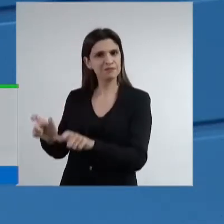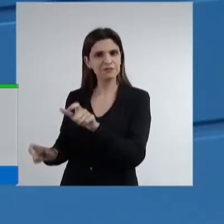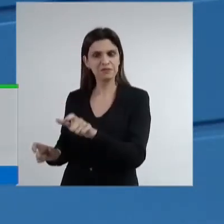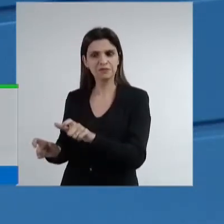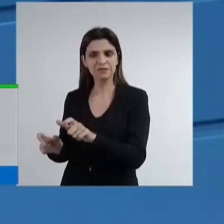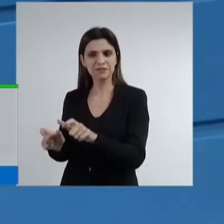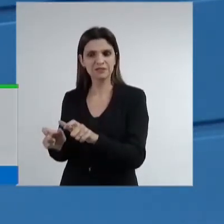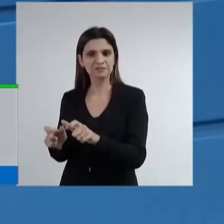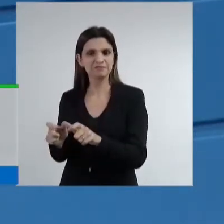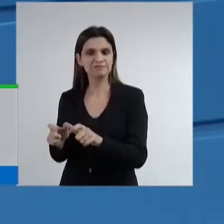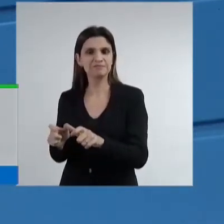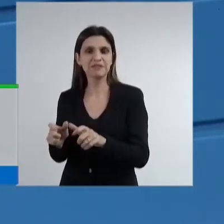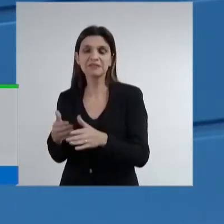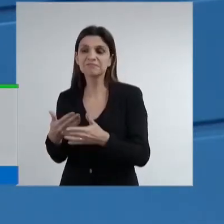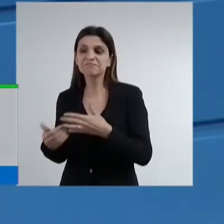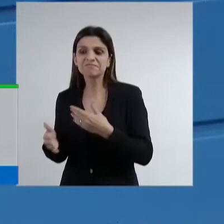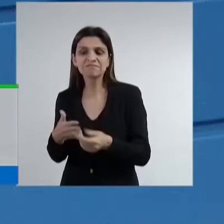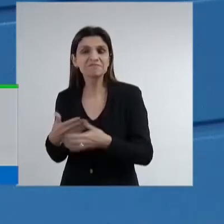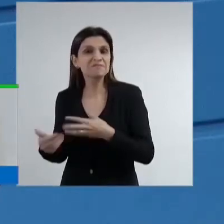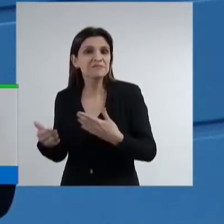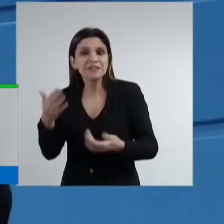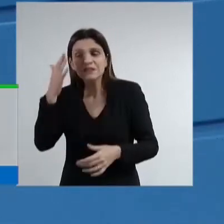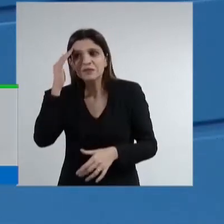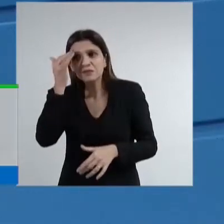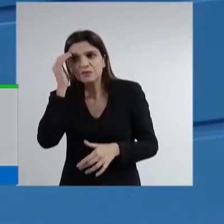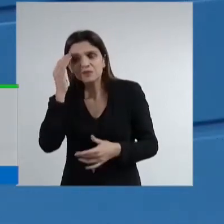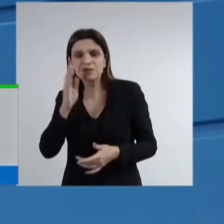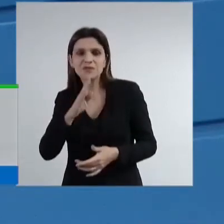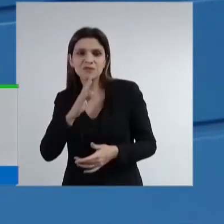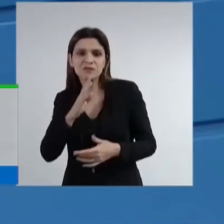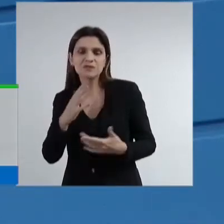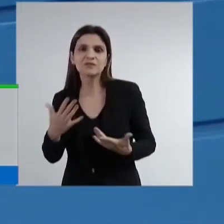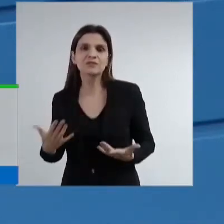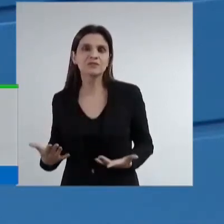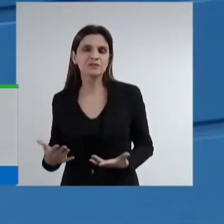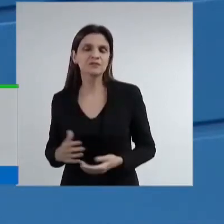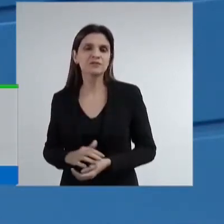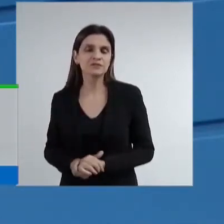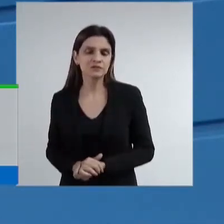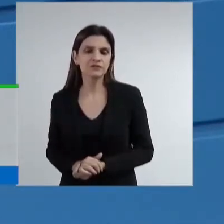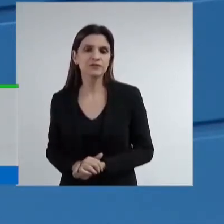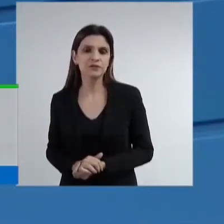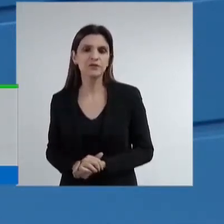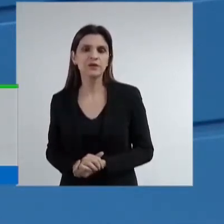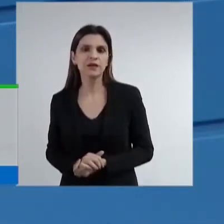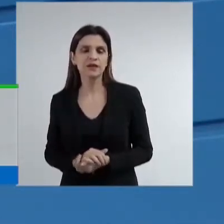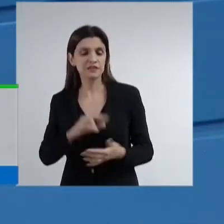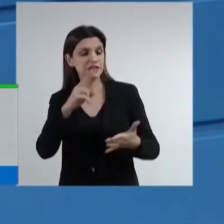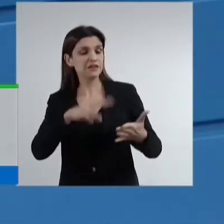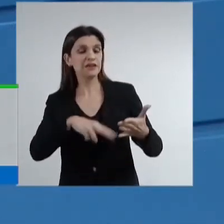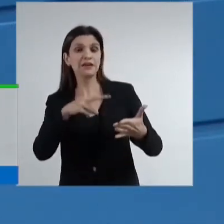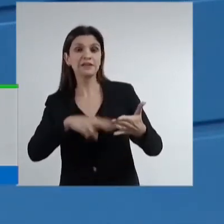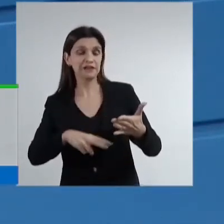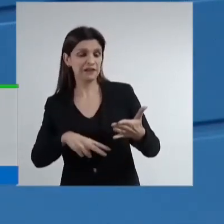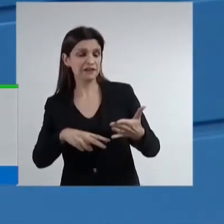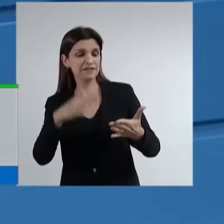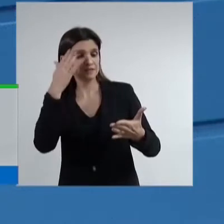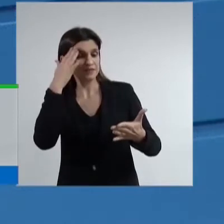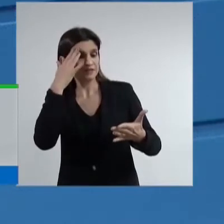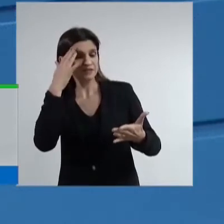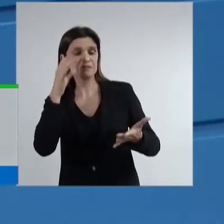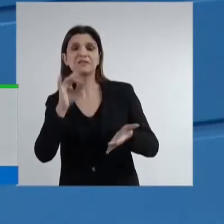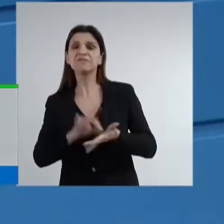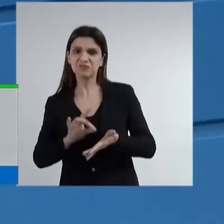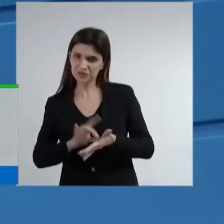você avaliar e aquilatar se aquelas afirmações constantes naquele relatório são verdadeiras.